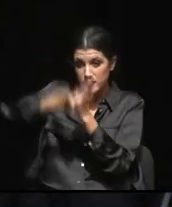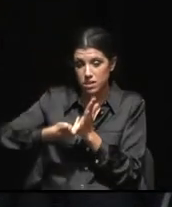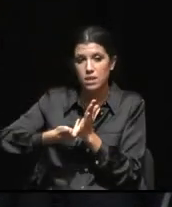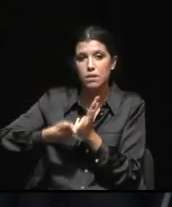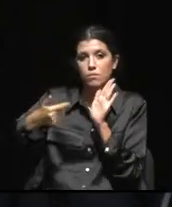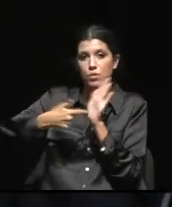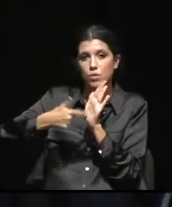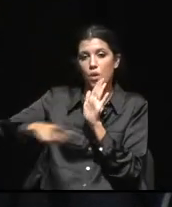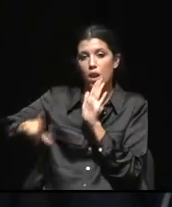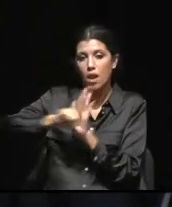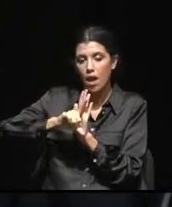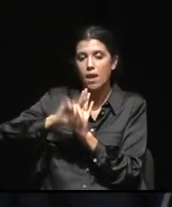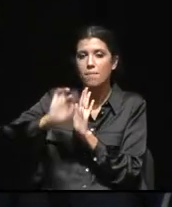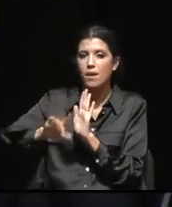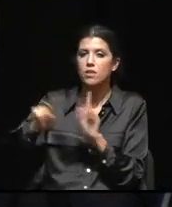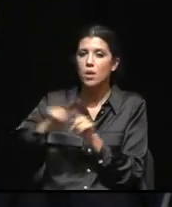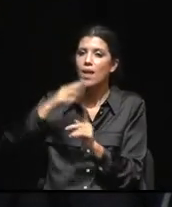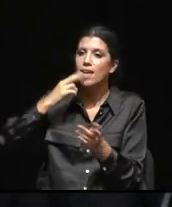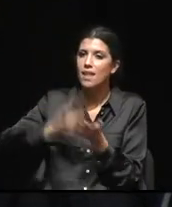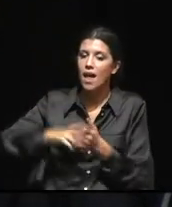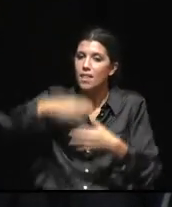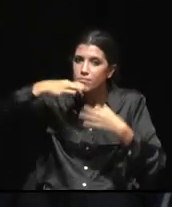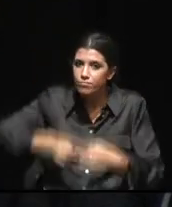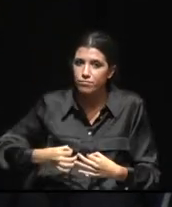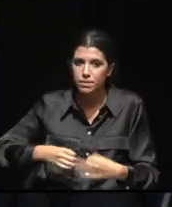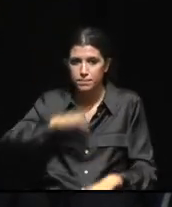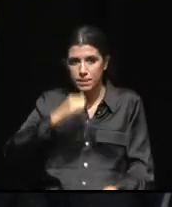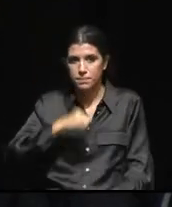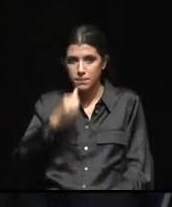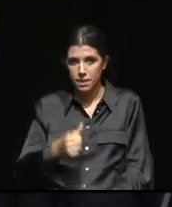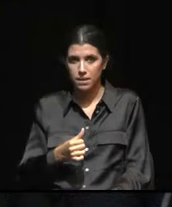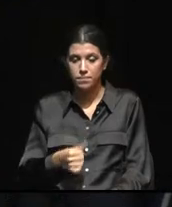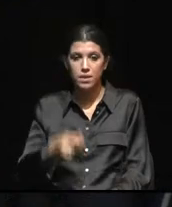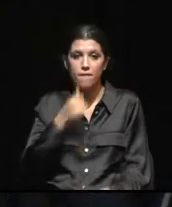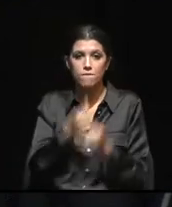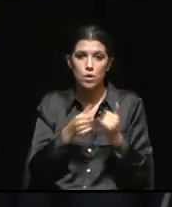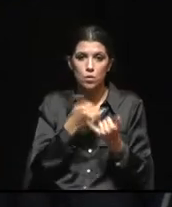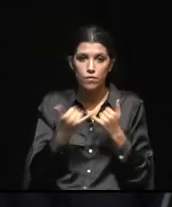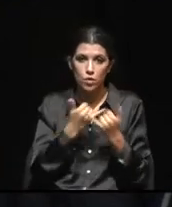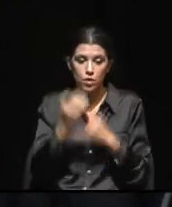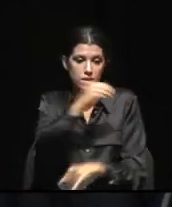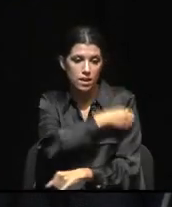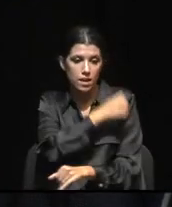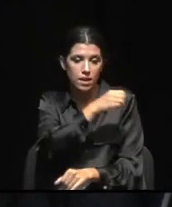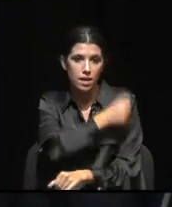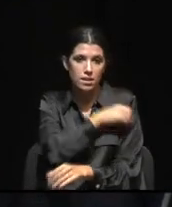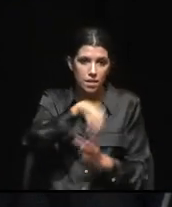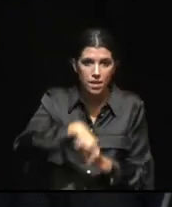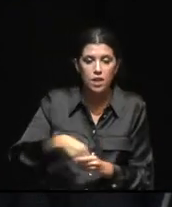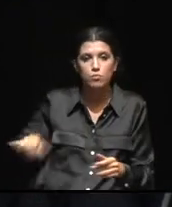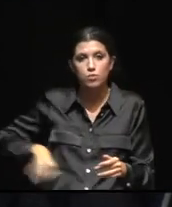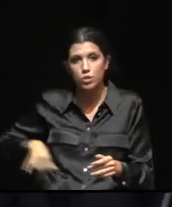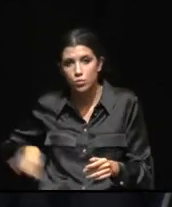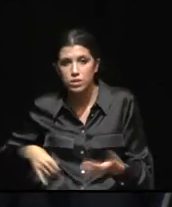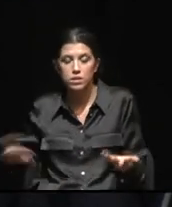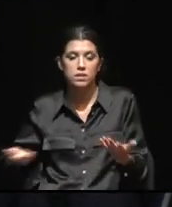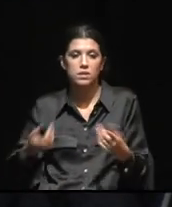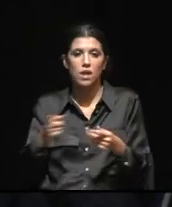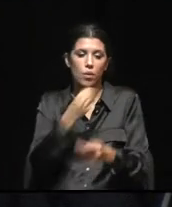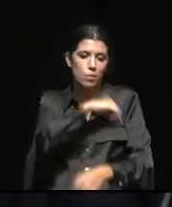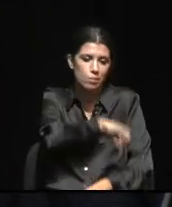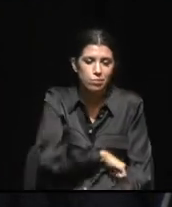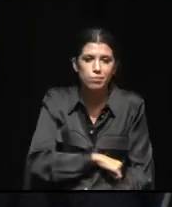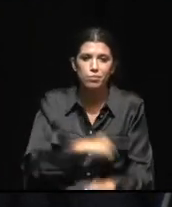consagrado na lei ainda não é uma realidade para muitas mulheres a violência doméstica no namoro a prostituição a precariedade o